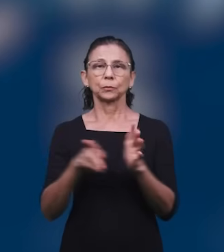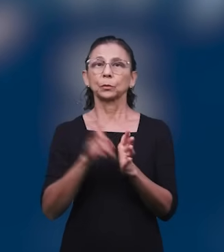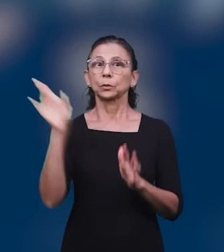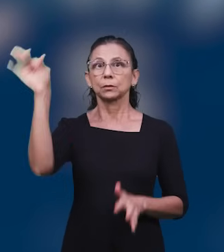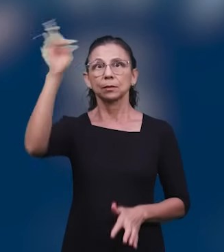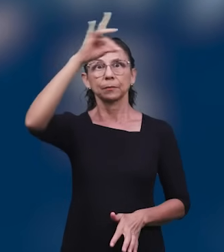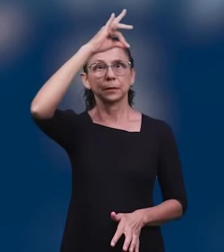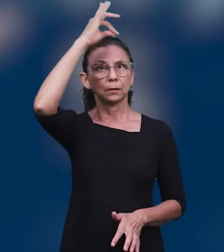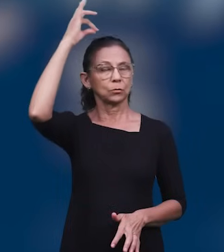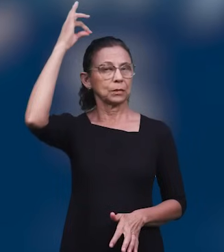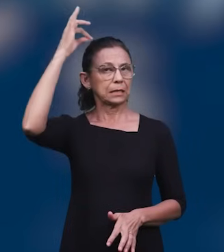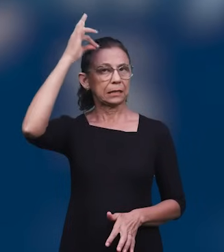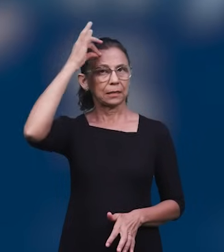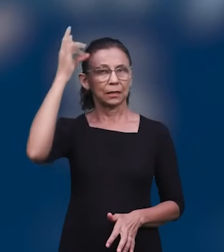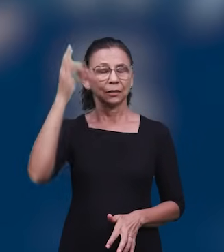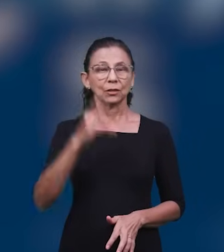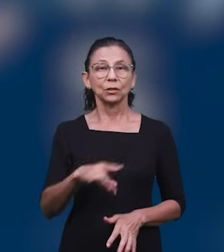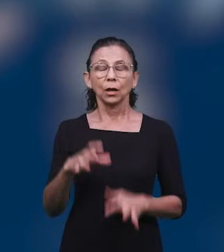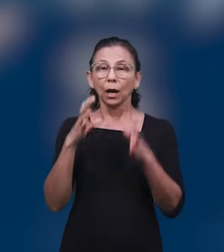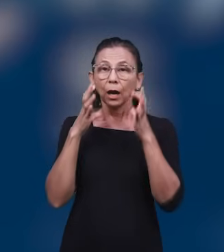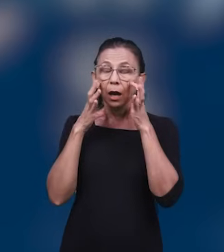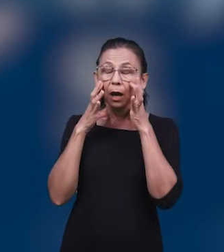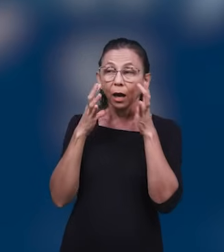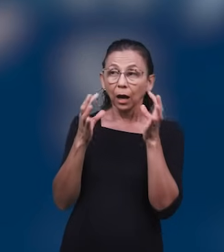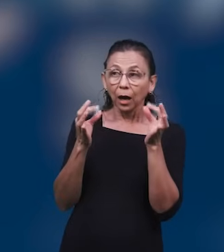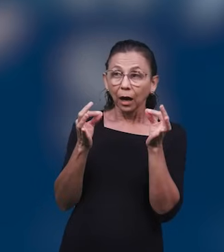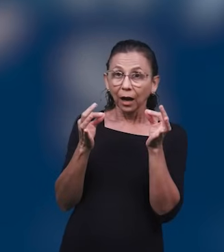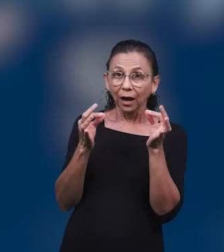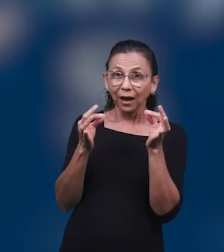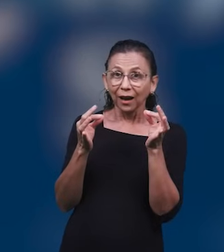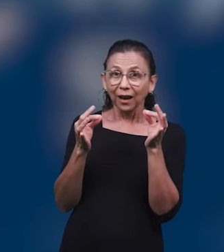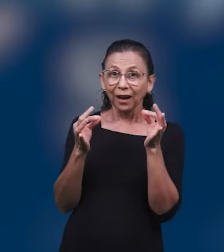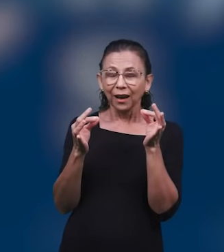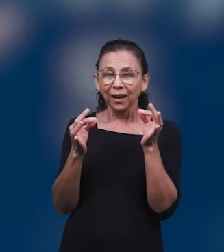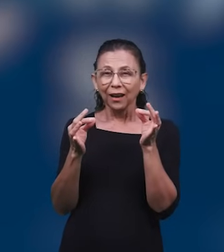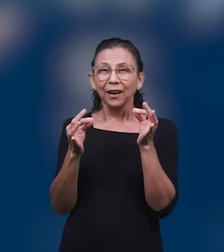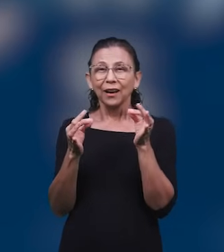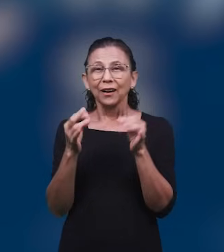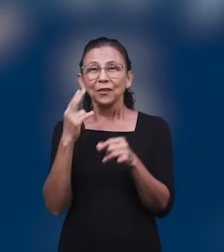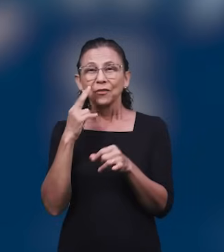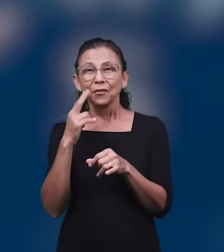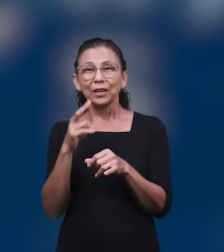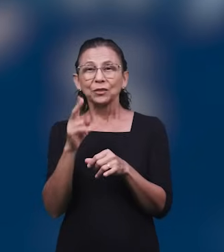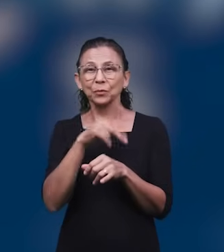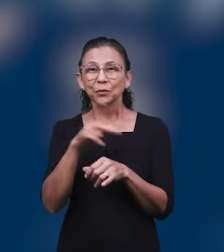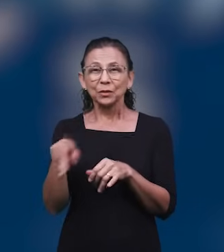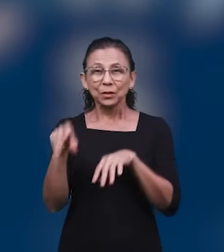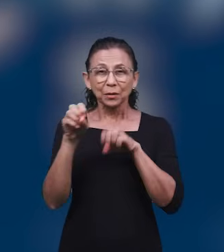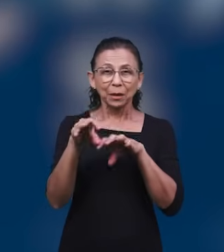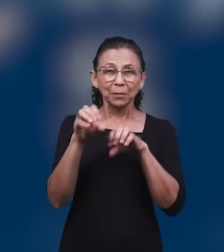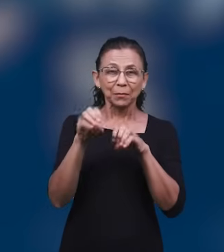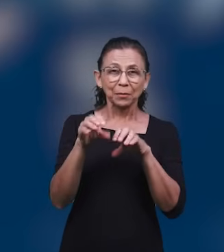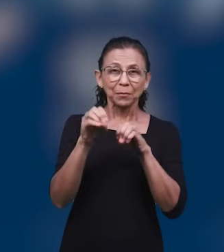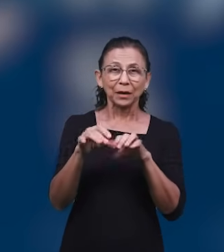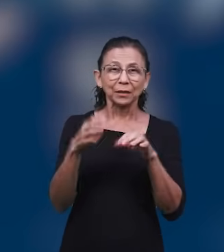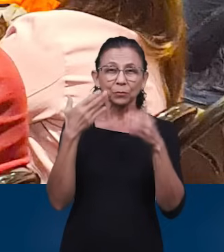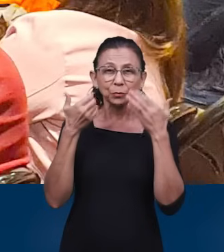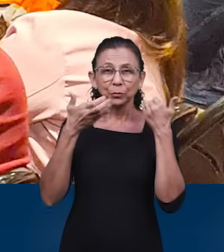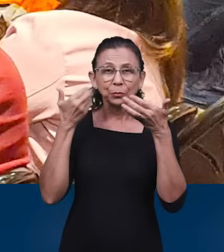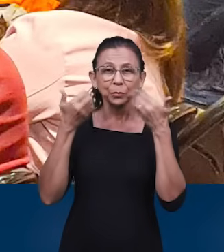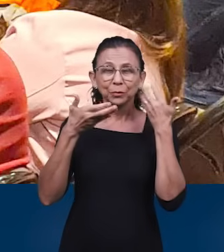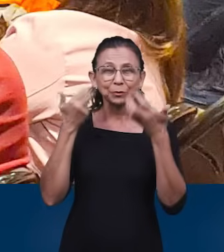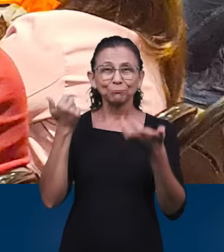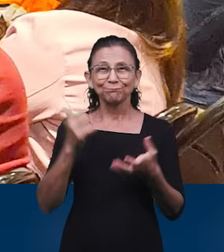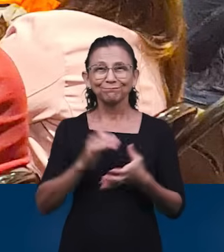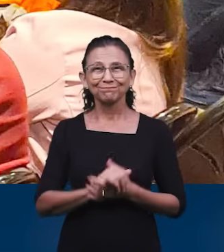foi notória e as crianças estavam atentas a cada detalhe do ensino transmitido pelas professoras. Glória a Deus!